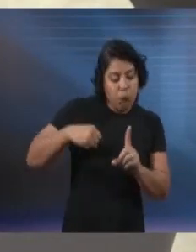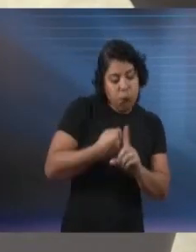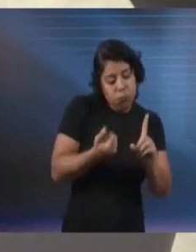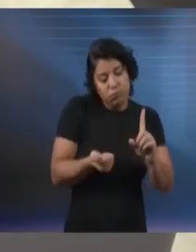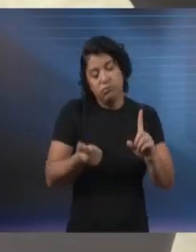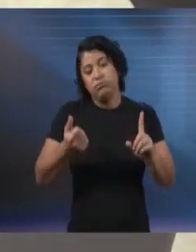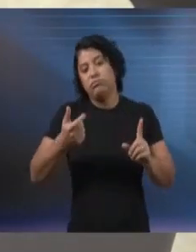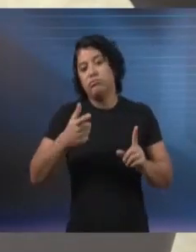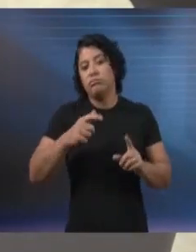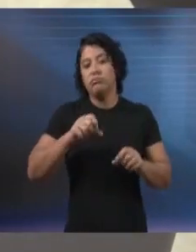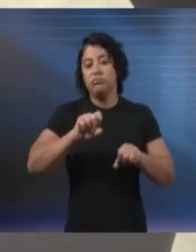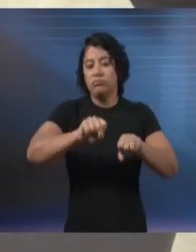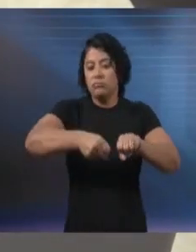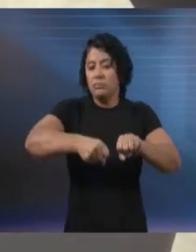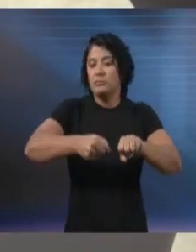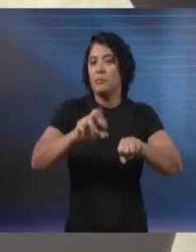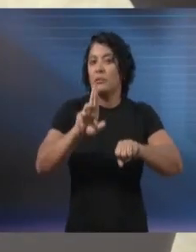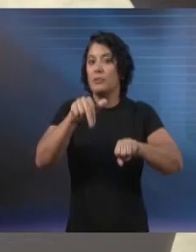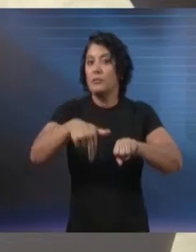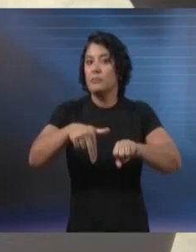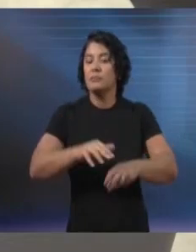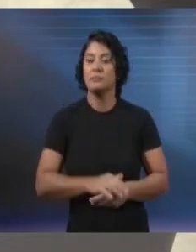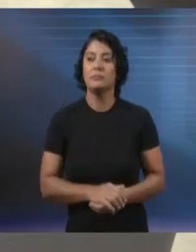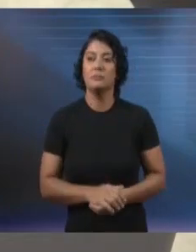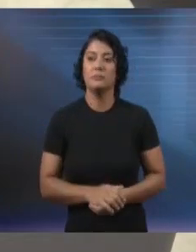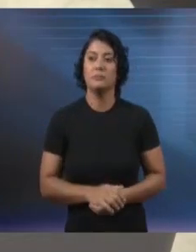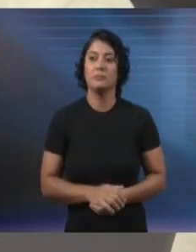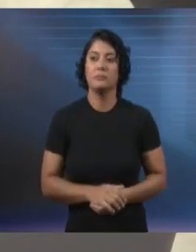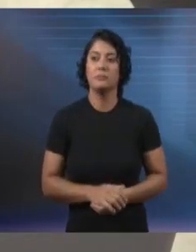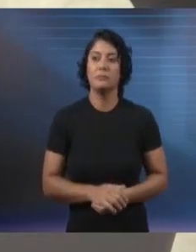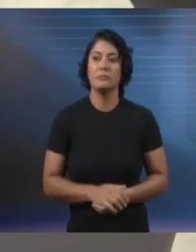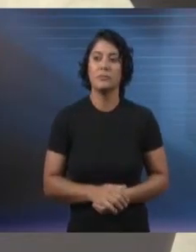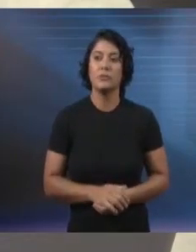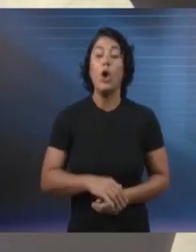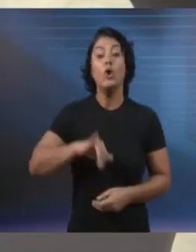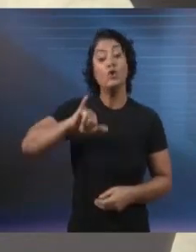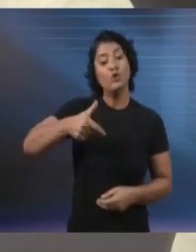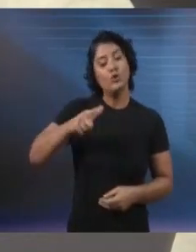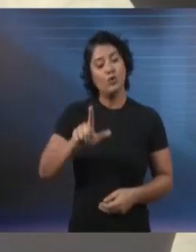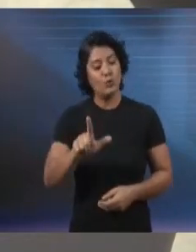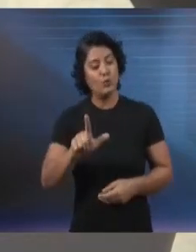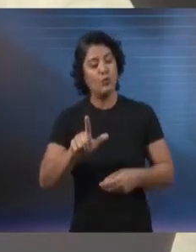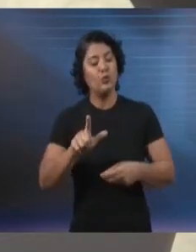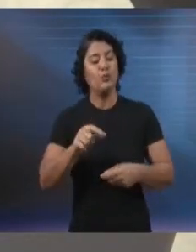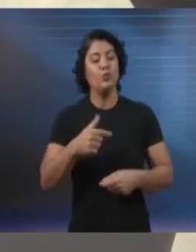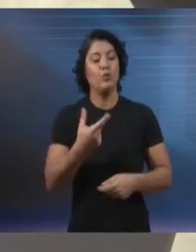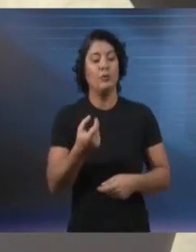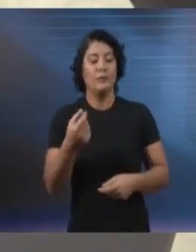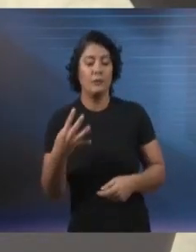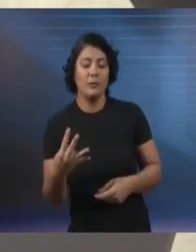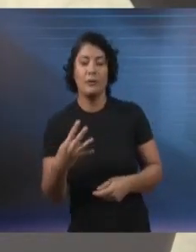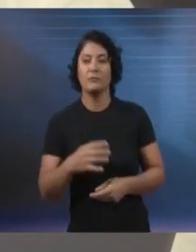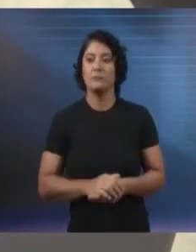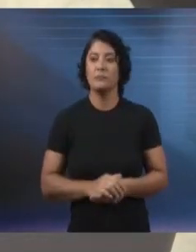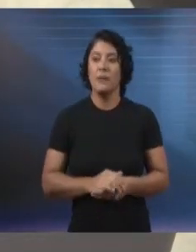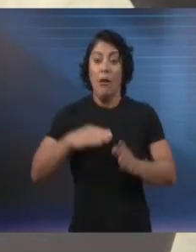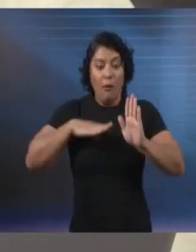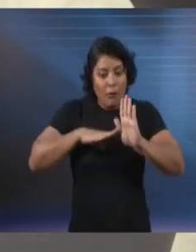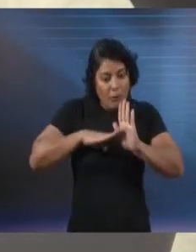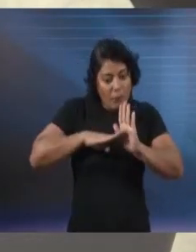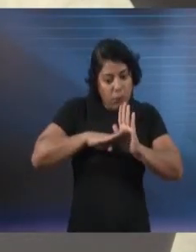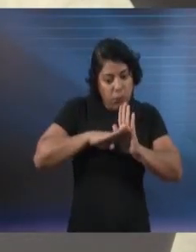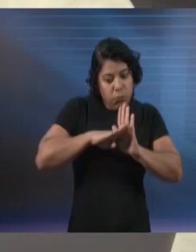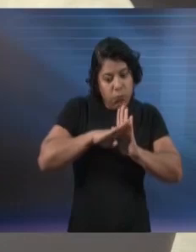aqui no Rio Grande do Norte. Segundo a notícia, o mês de julho de 2024 marcou o recorde